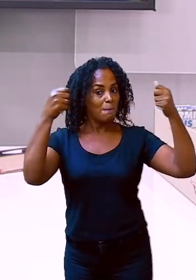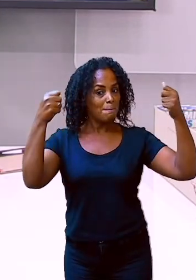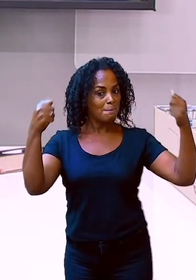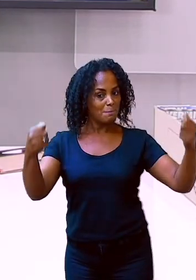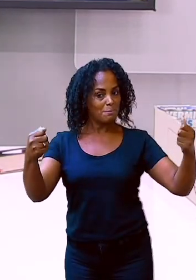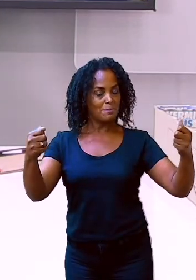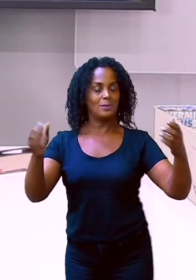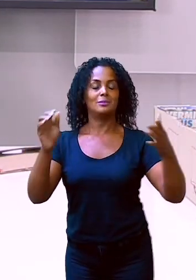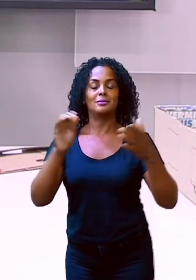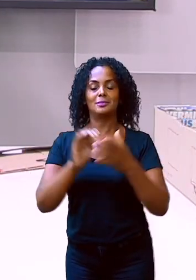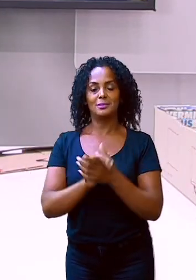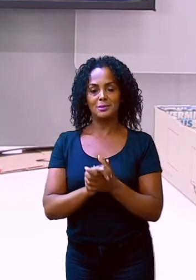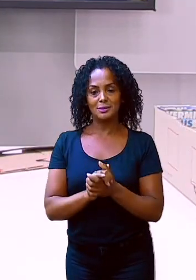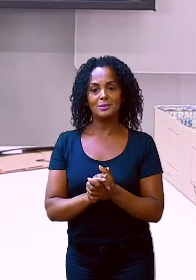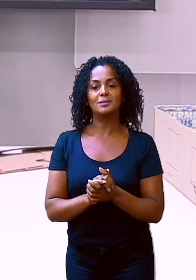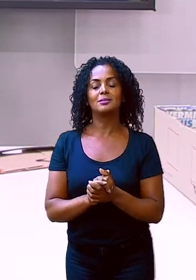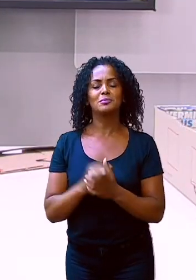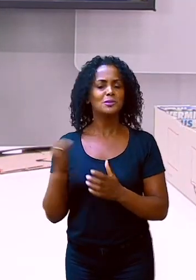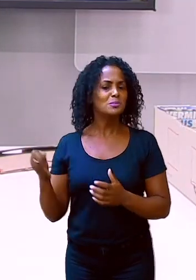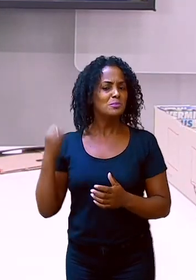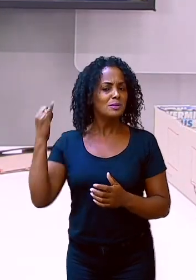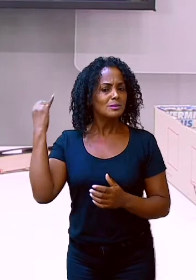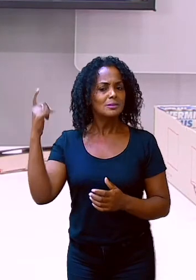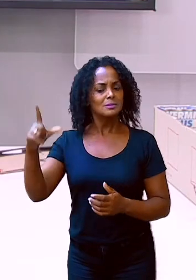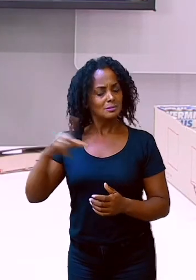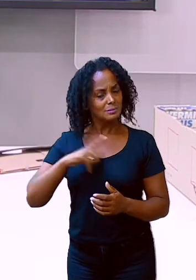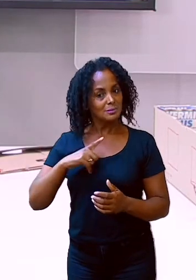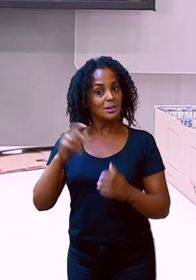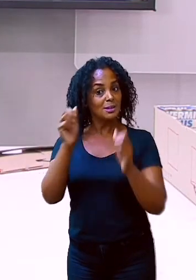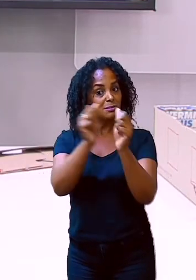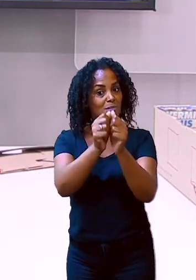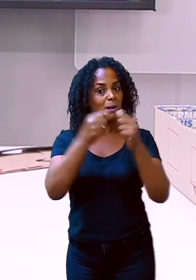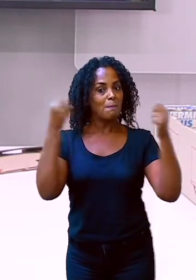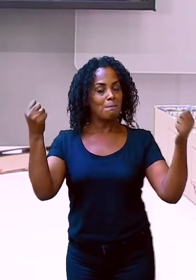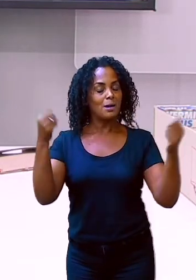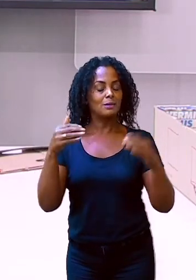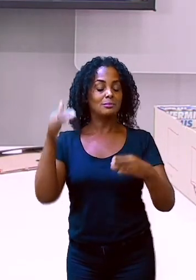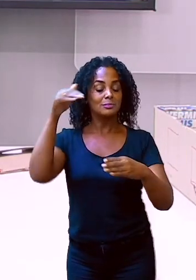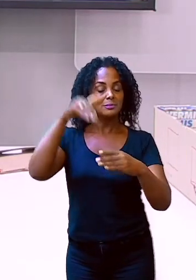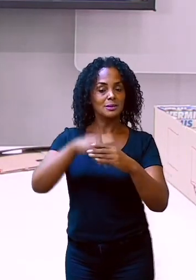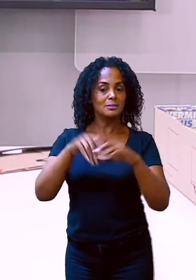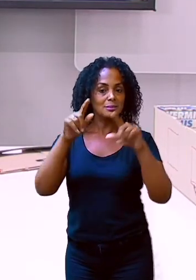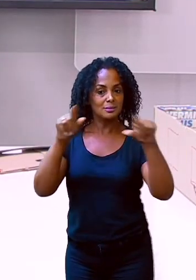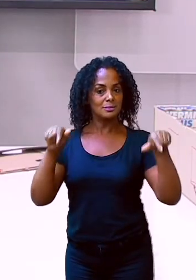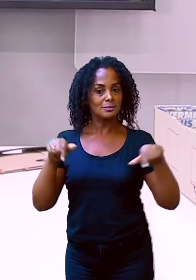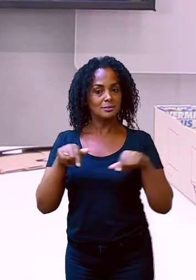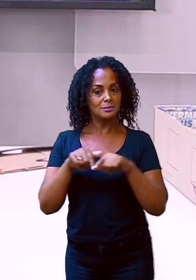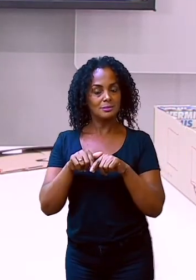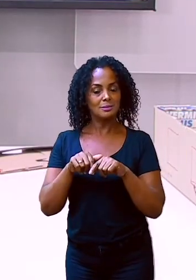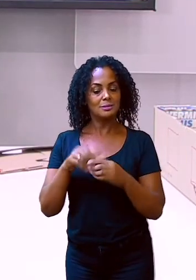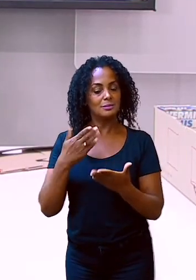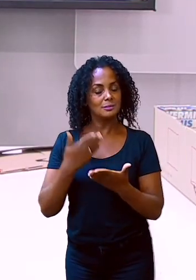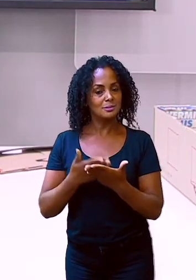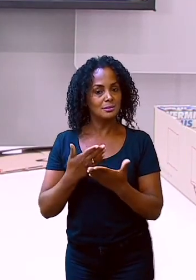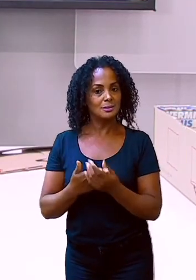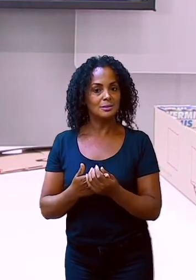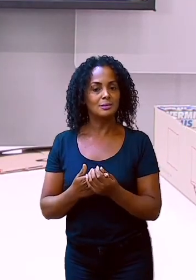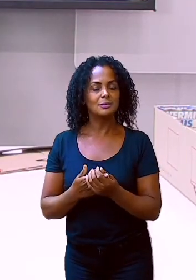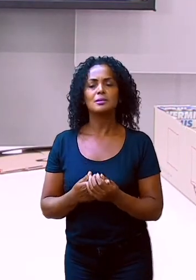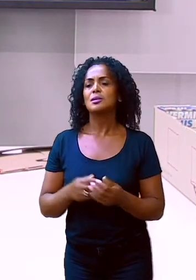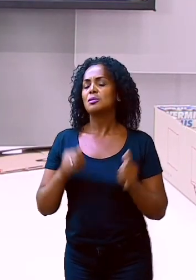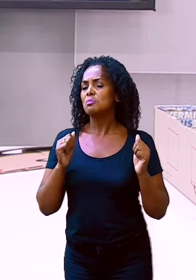importante termos um armário para guardar os materiais, não é mesmo? Então, aqui eu vou utilizar, olha, a caixinha de remédio. Mas